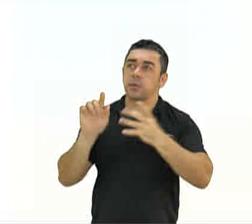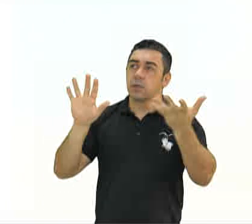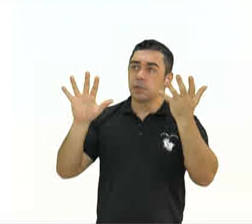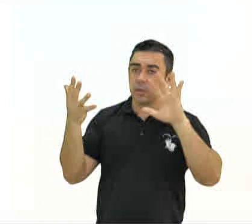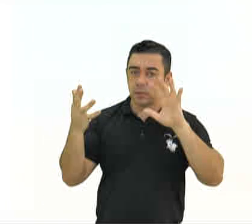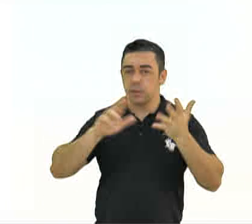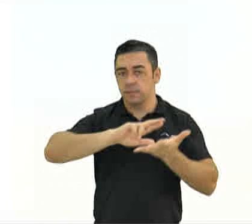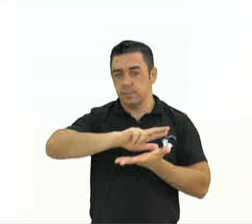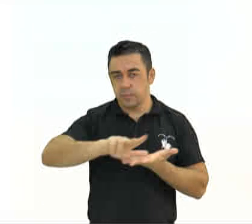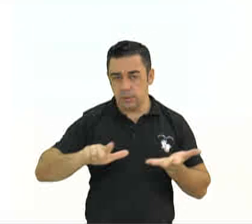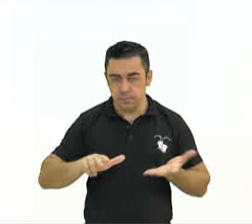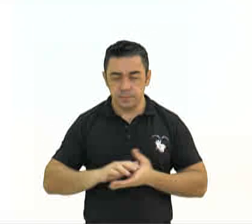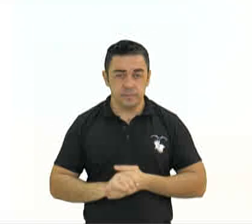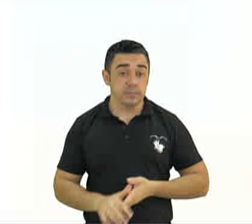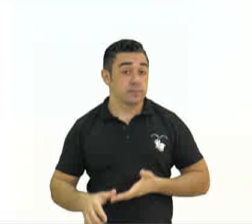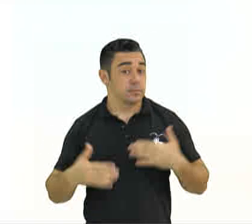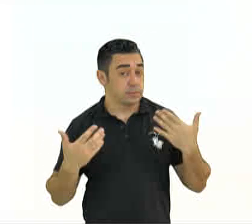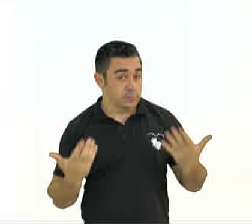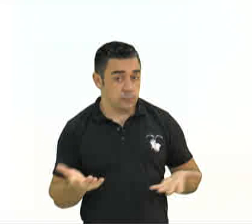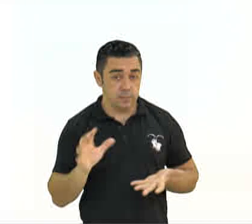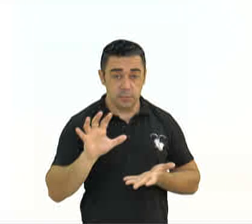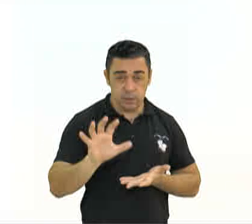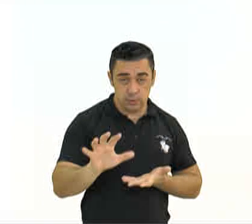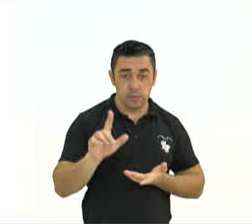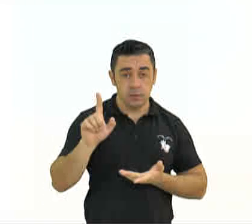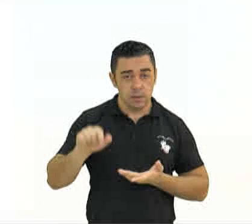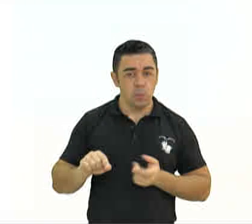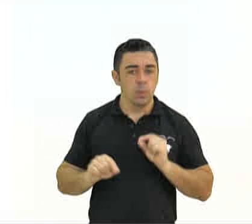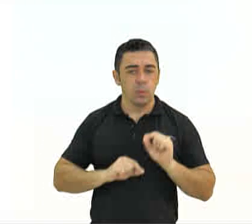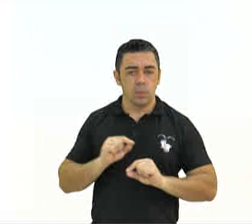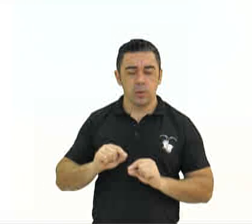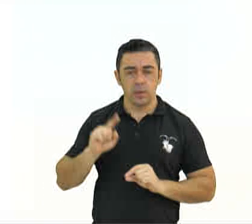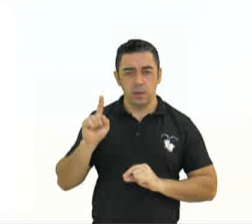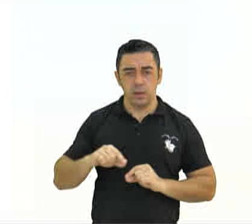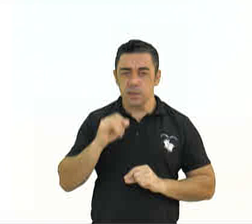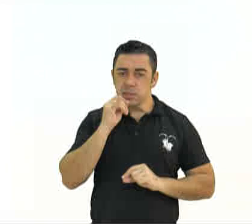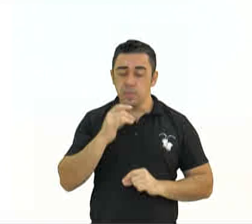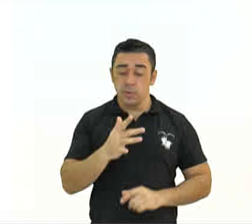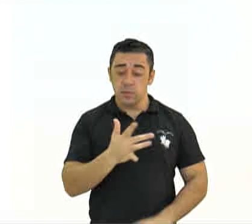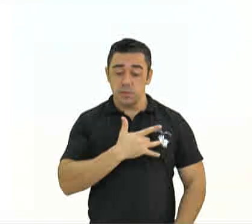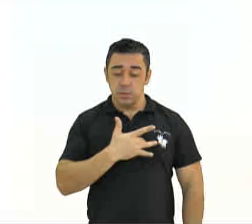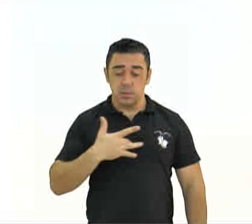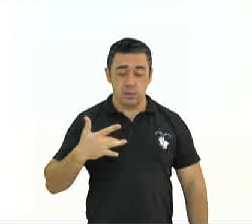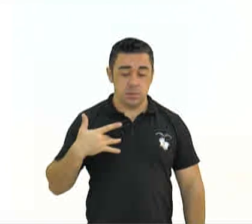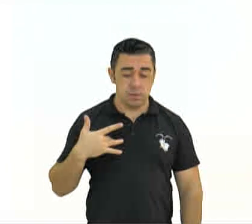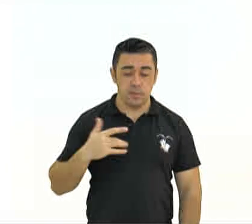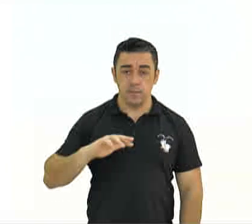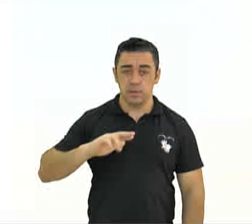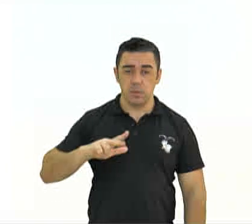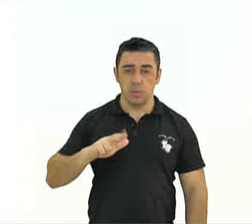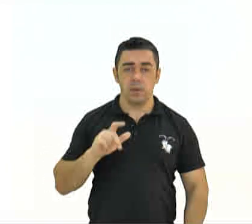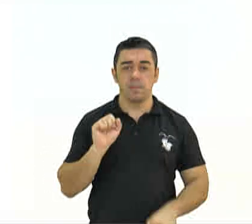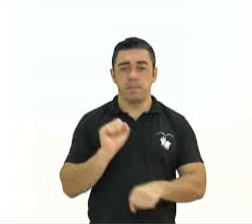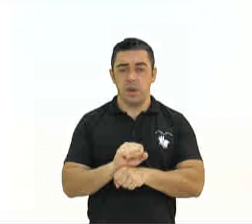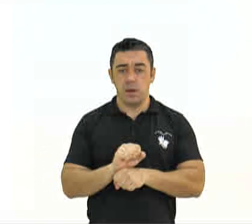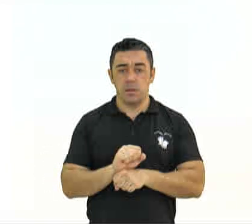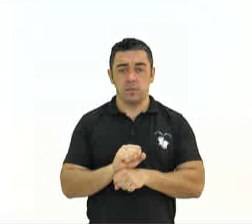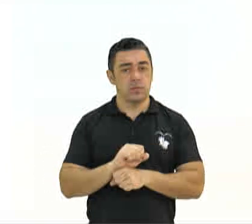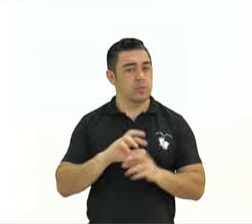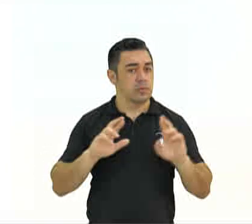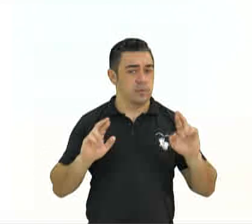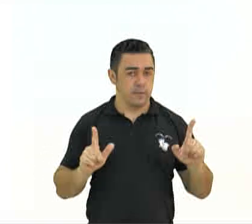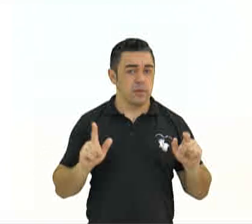etc. Dessa forma, parece evidente que o estado de ser saudável não é algo estático. Pelo